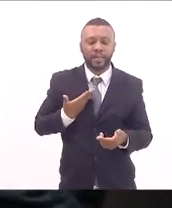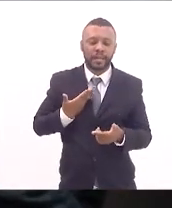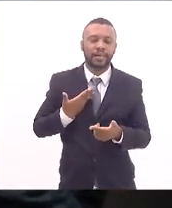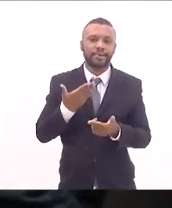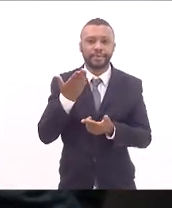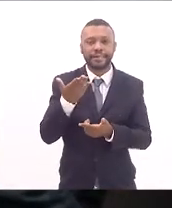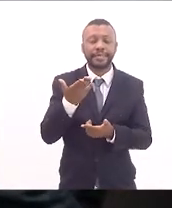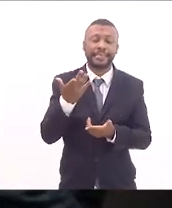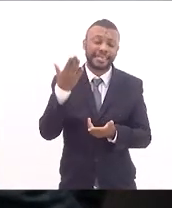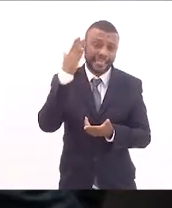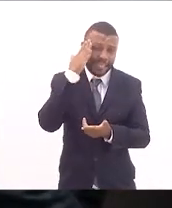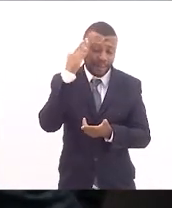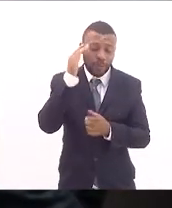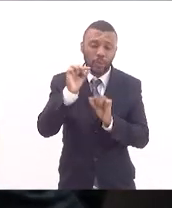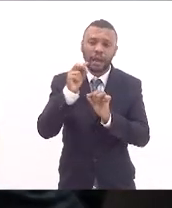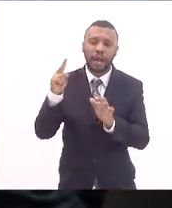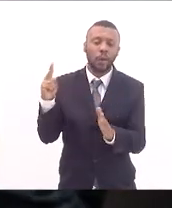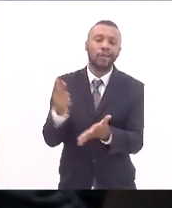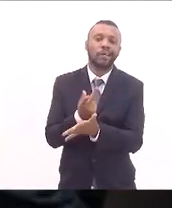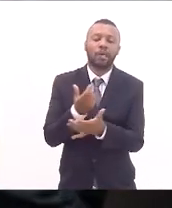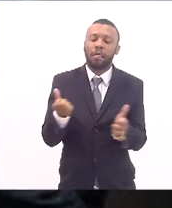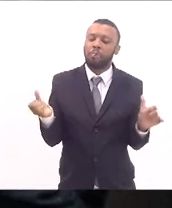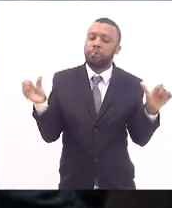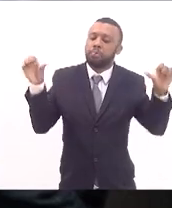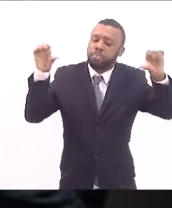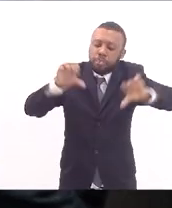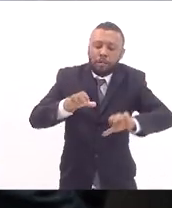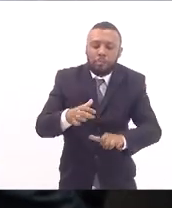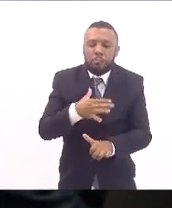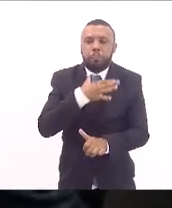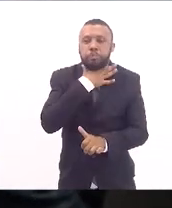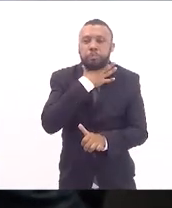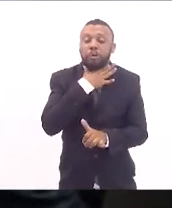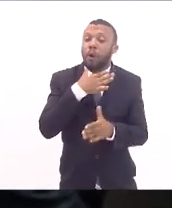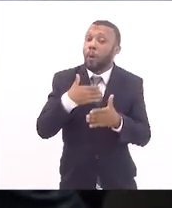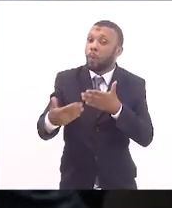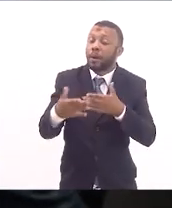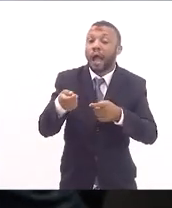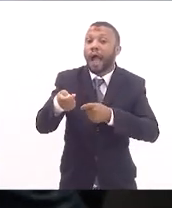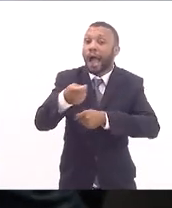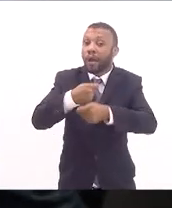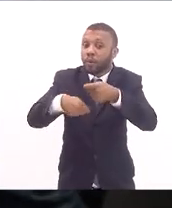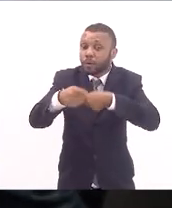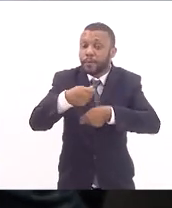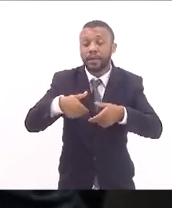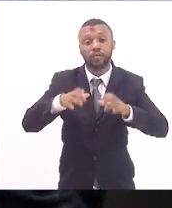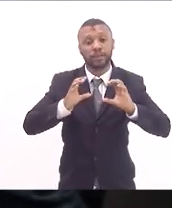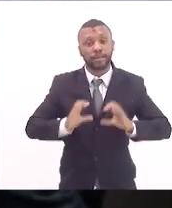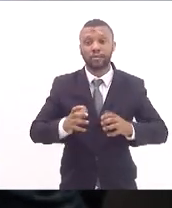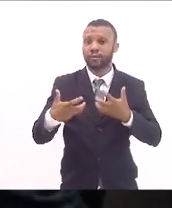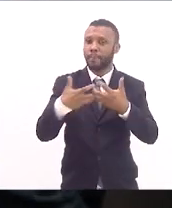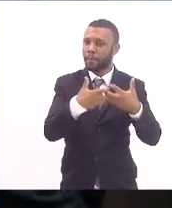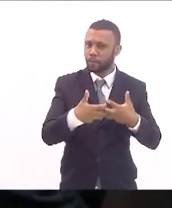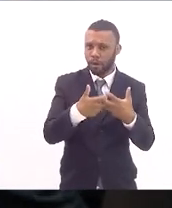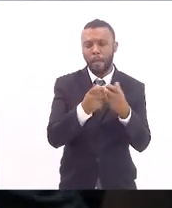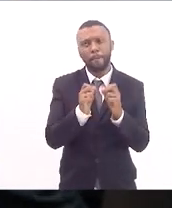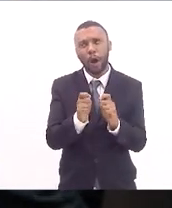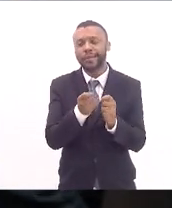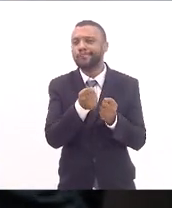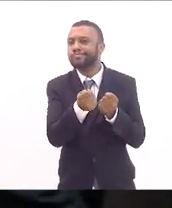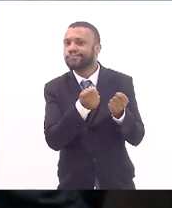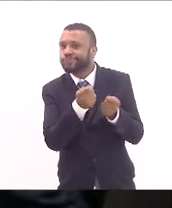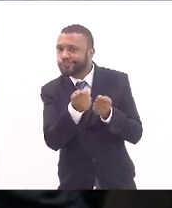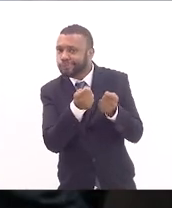essa tragédia que se abateu sobre a cidade de Petrópolis qualquer economia que o petropolitano posso e principalmente